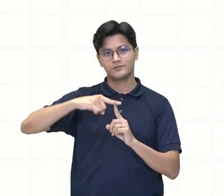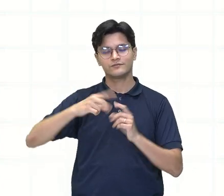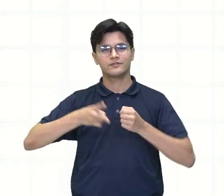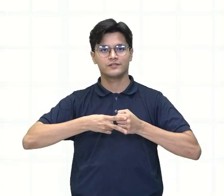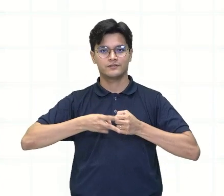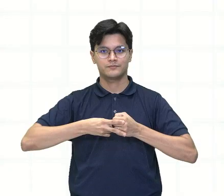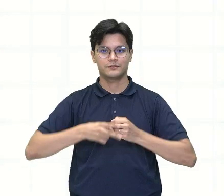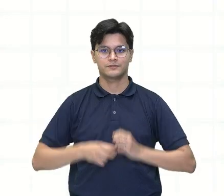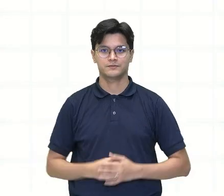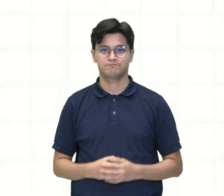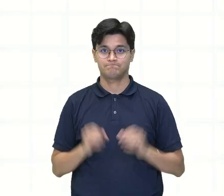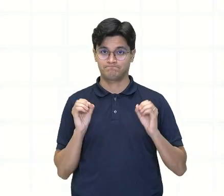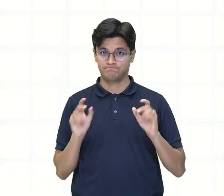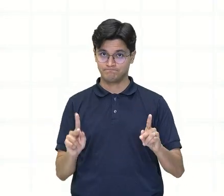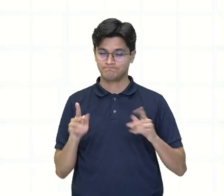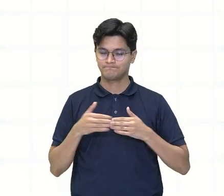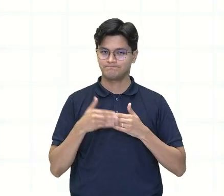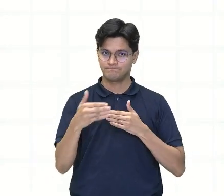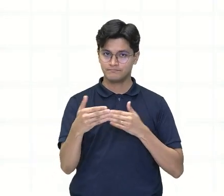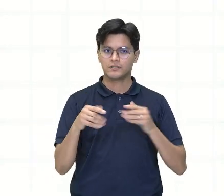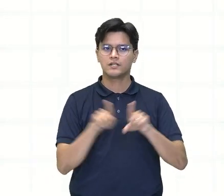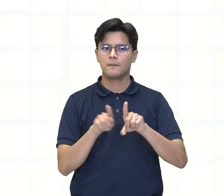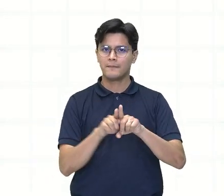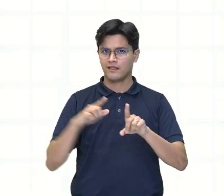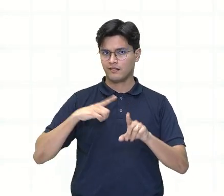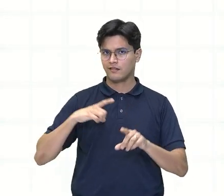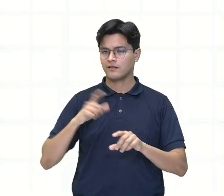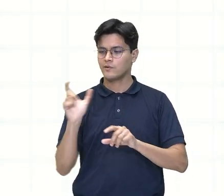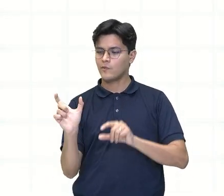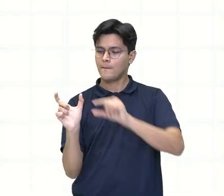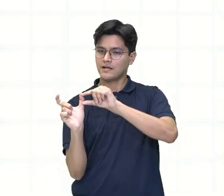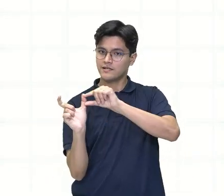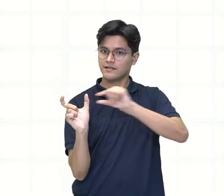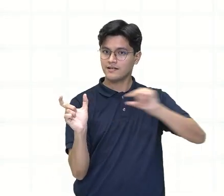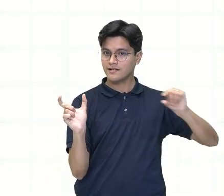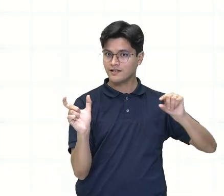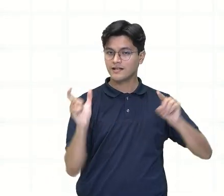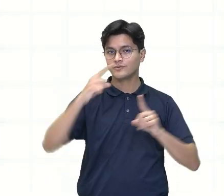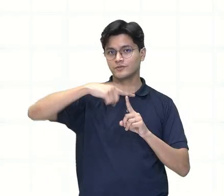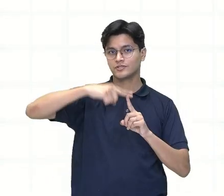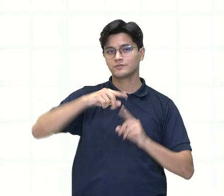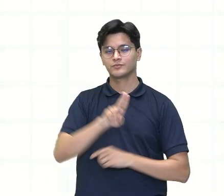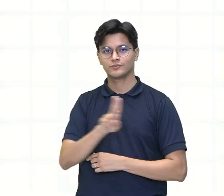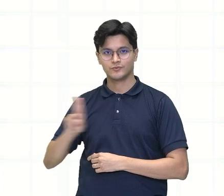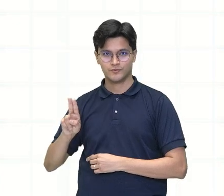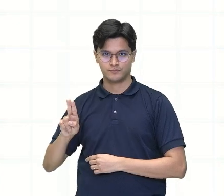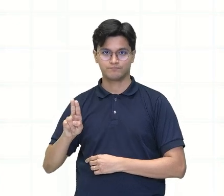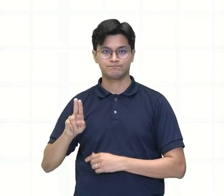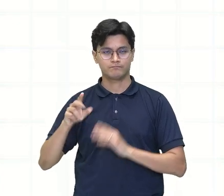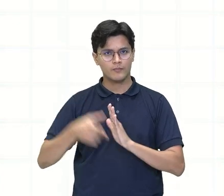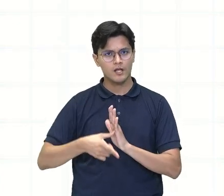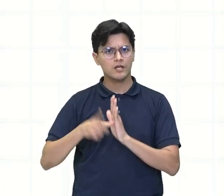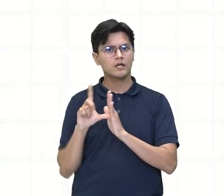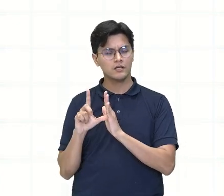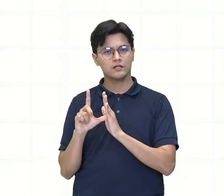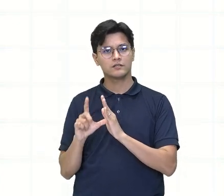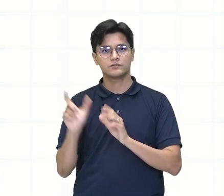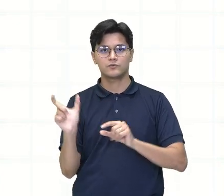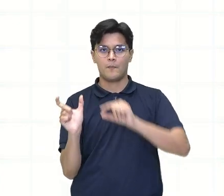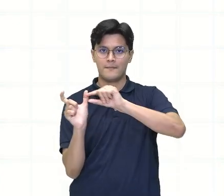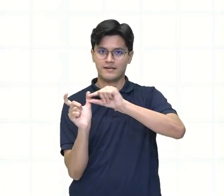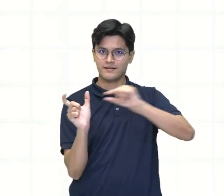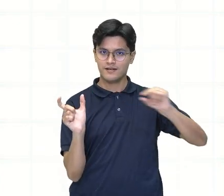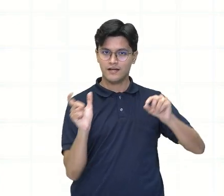temos o predicado nominal também, né? Verbal, o núcleo dele vai ser um verbo